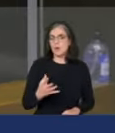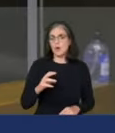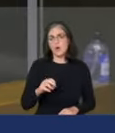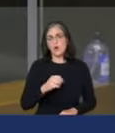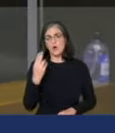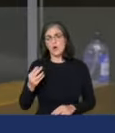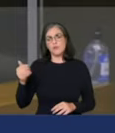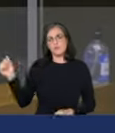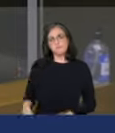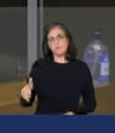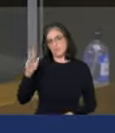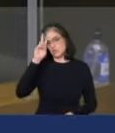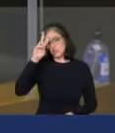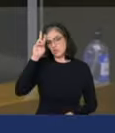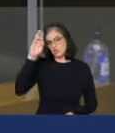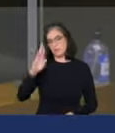não queremos a segunda opção obrigado